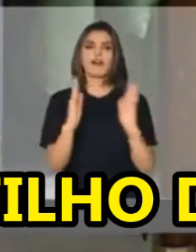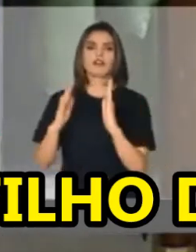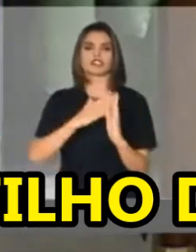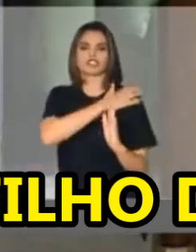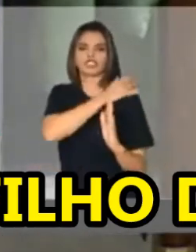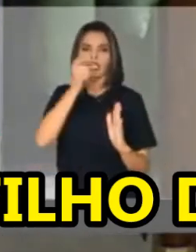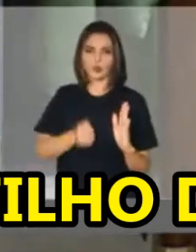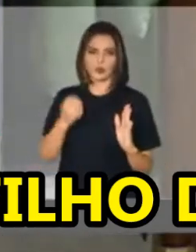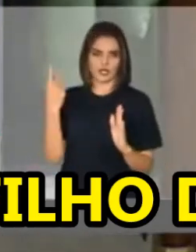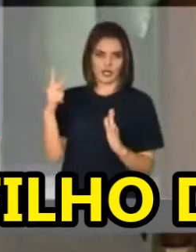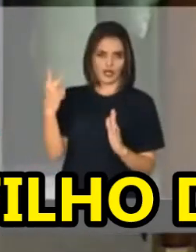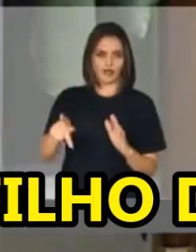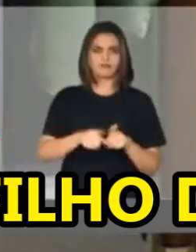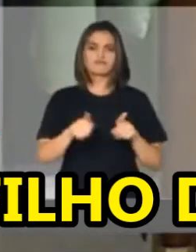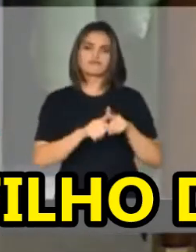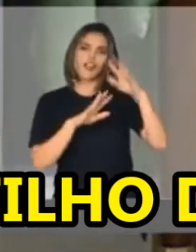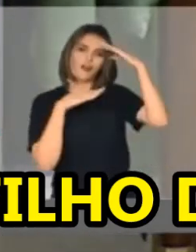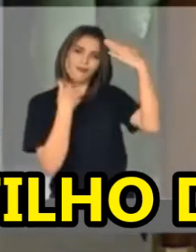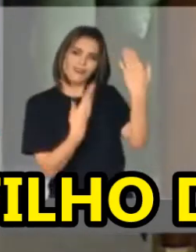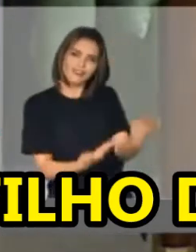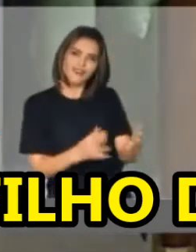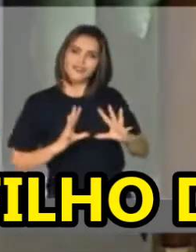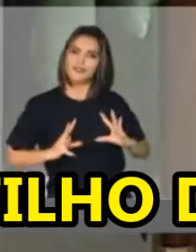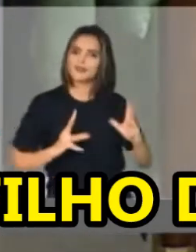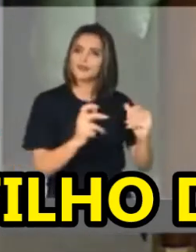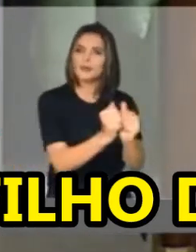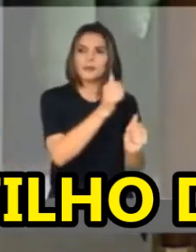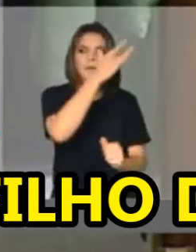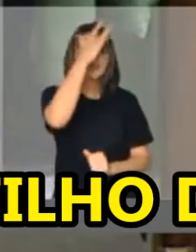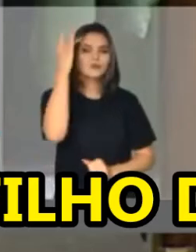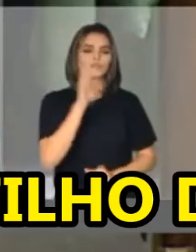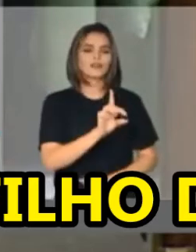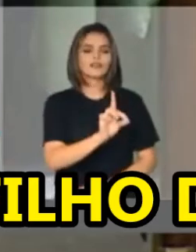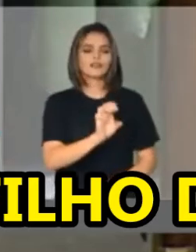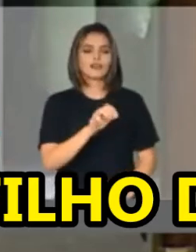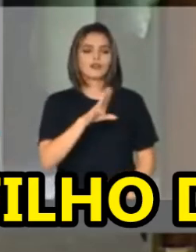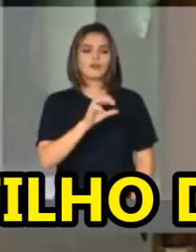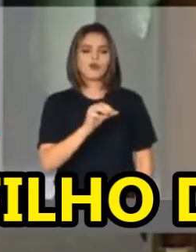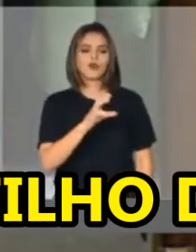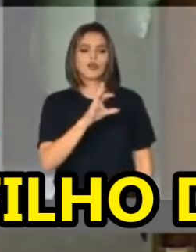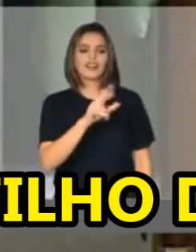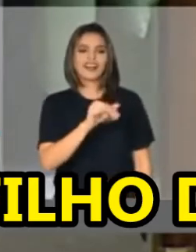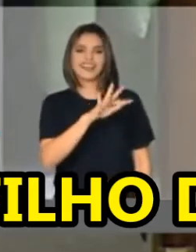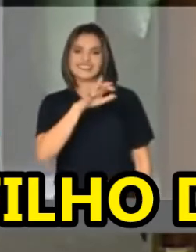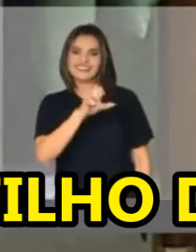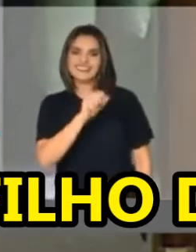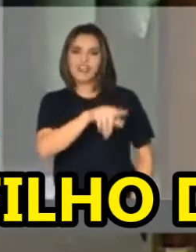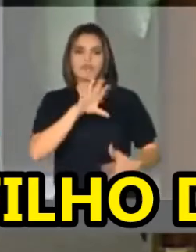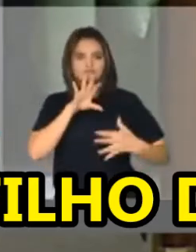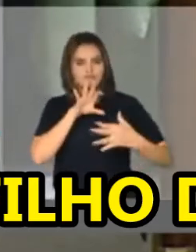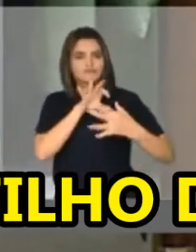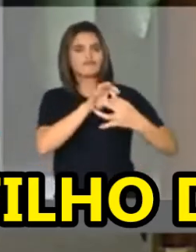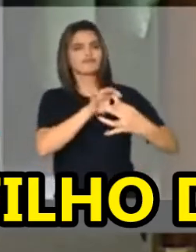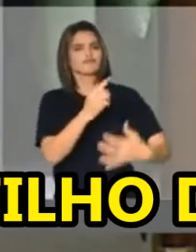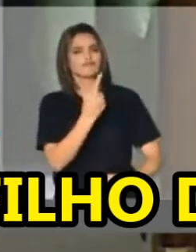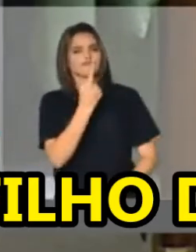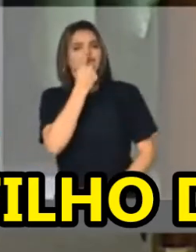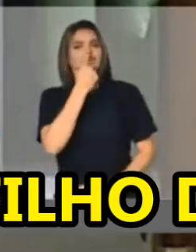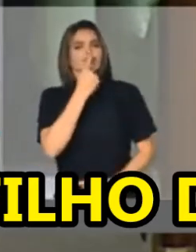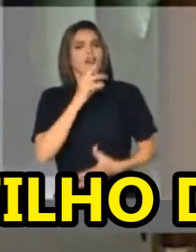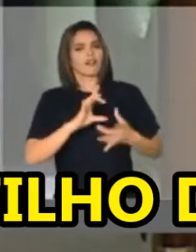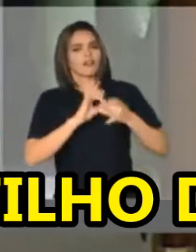todos os democratas, a todos os que lutaram pela liberdade sempre no Brasil e continuam lutando e